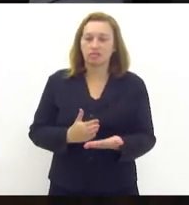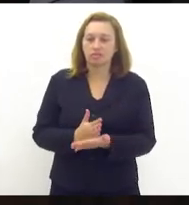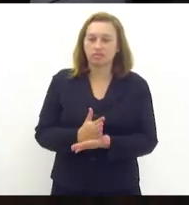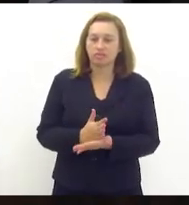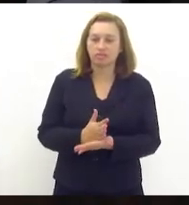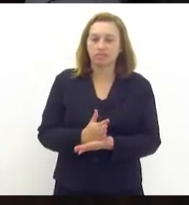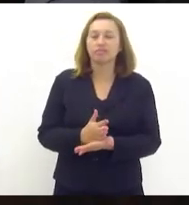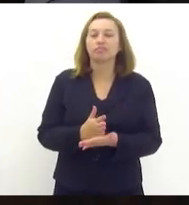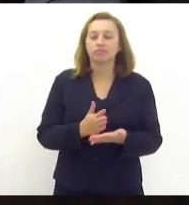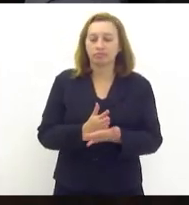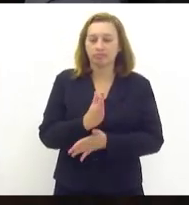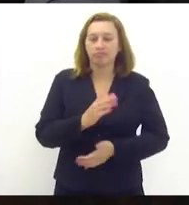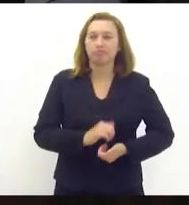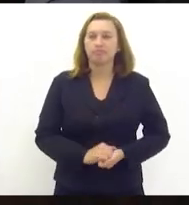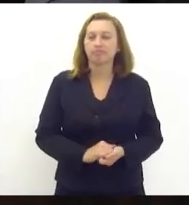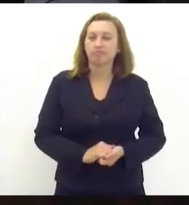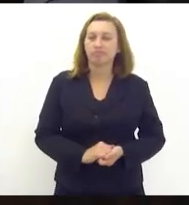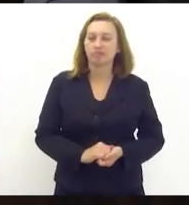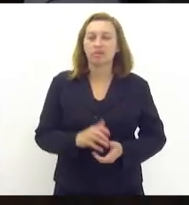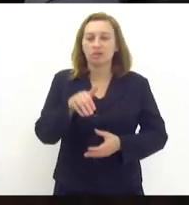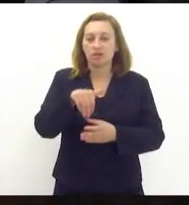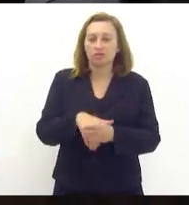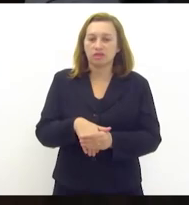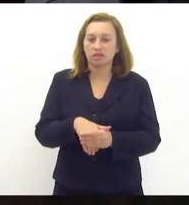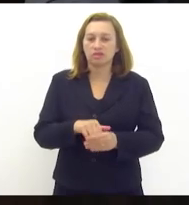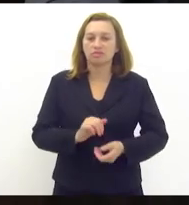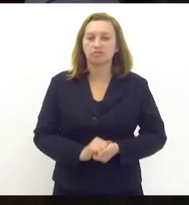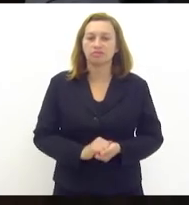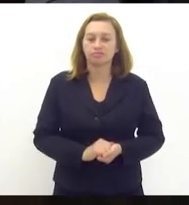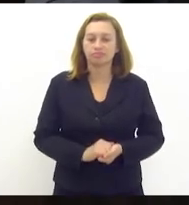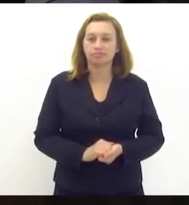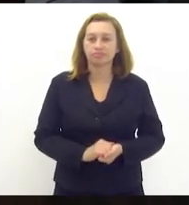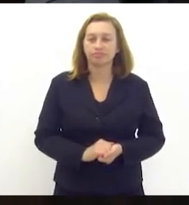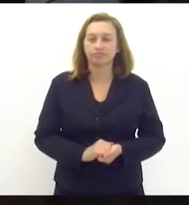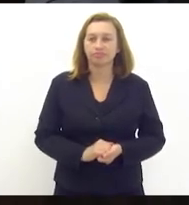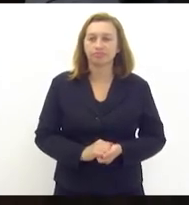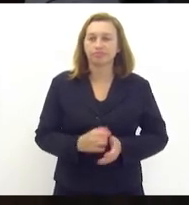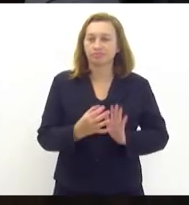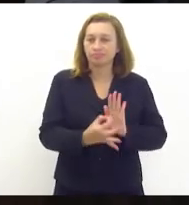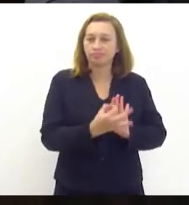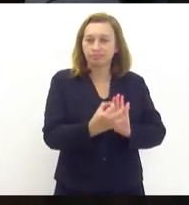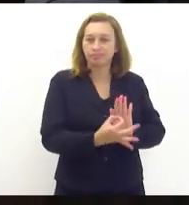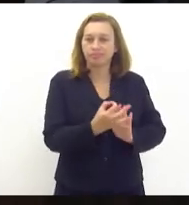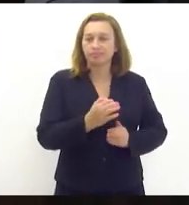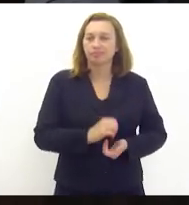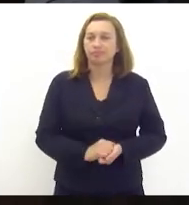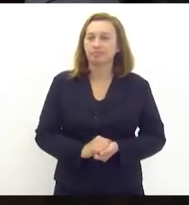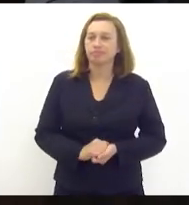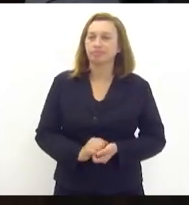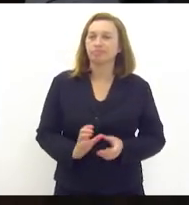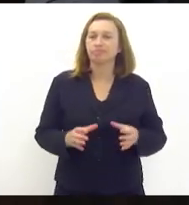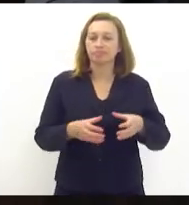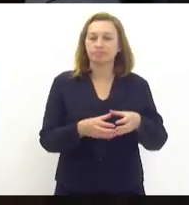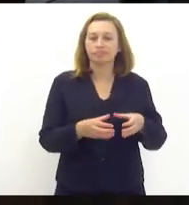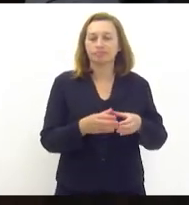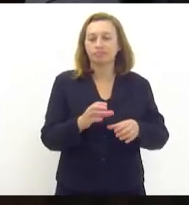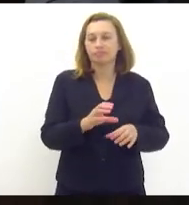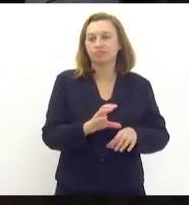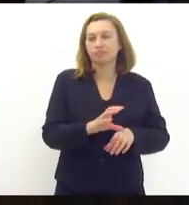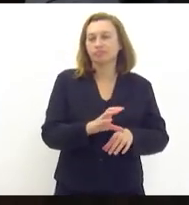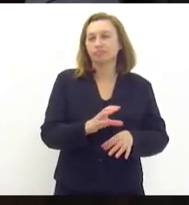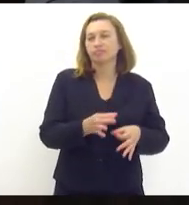Como estão aprovado em votação o parecer da comissão de construção